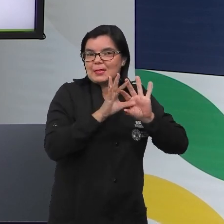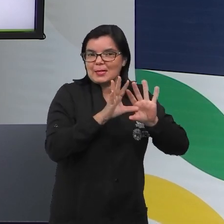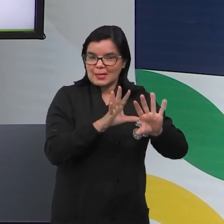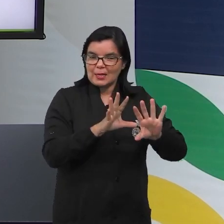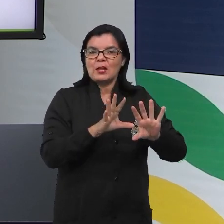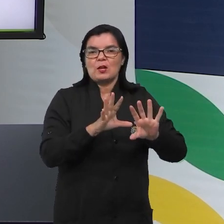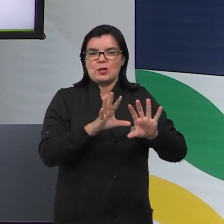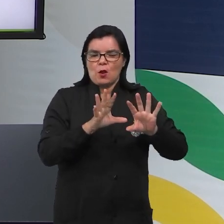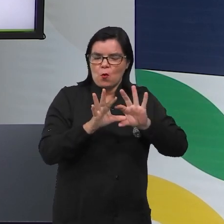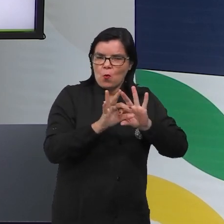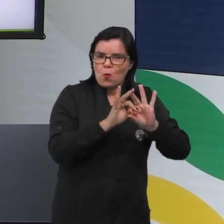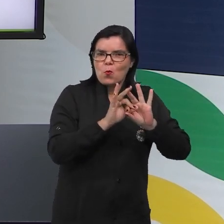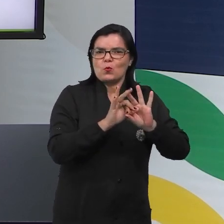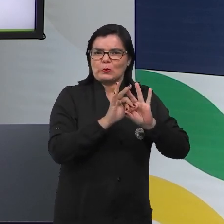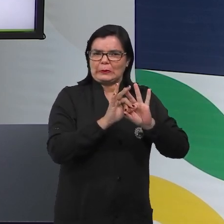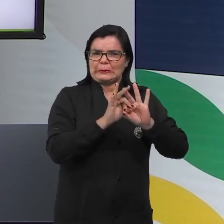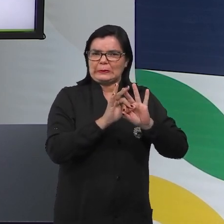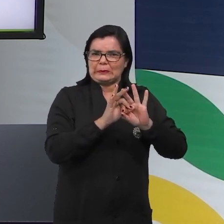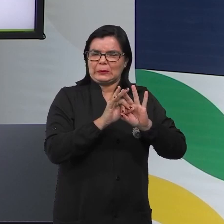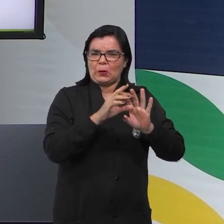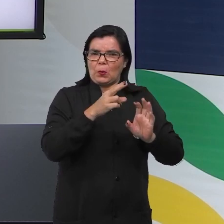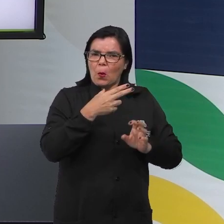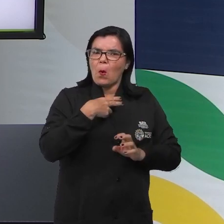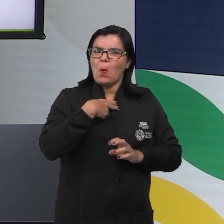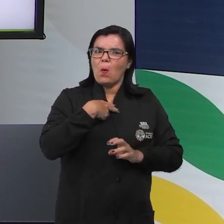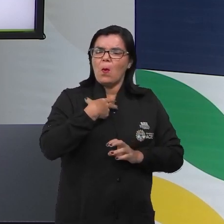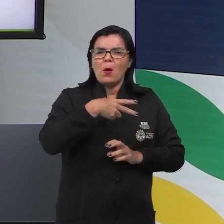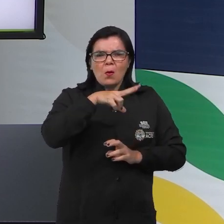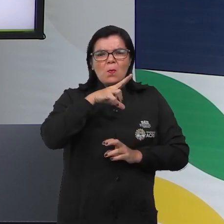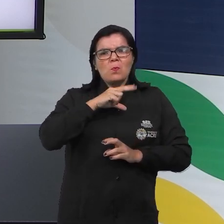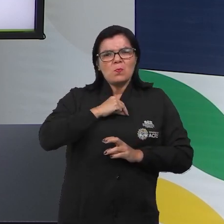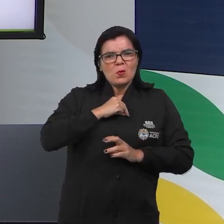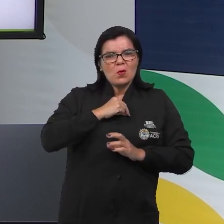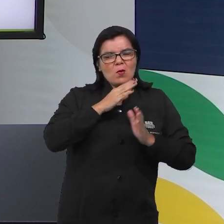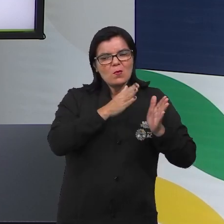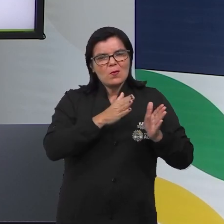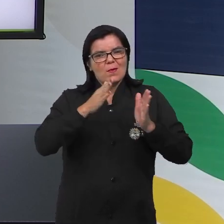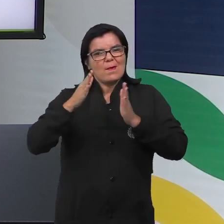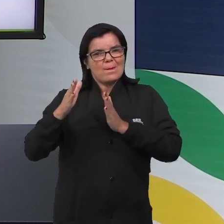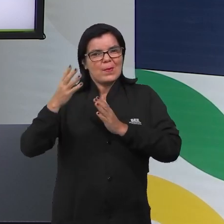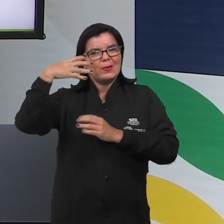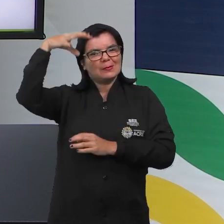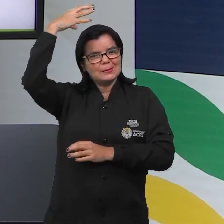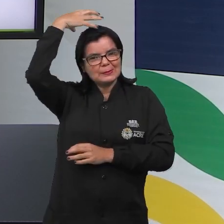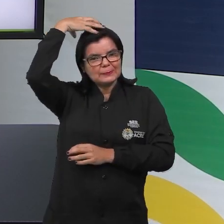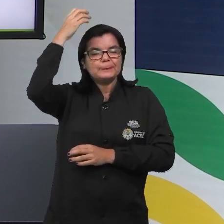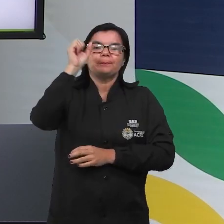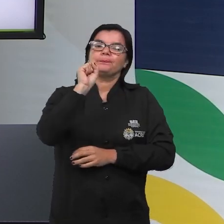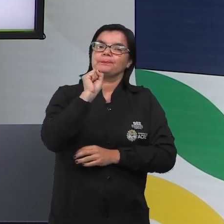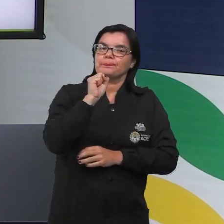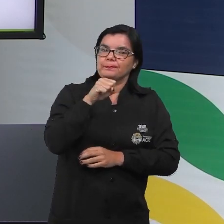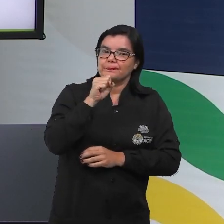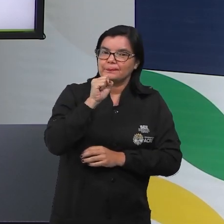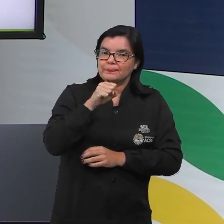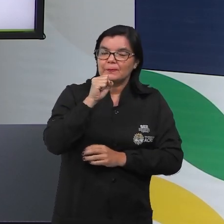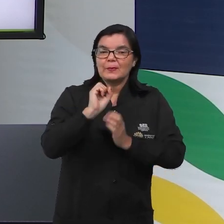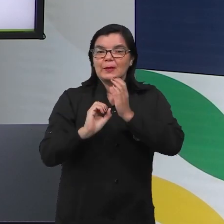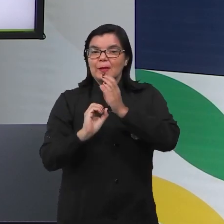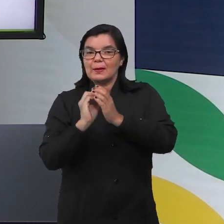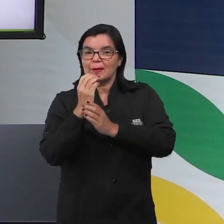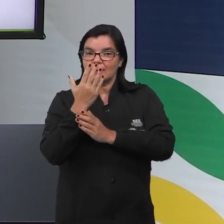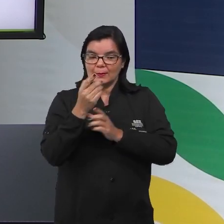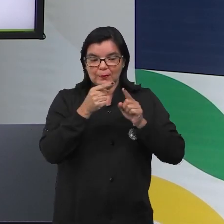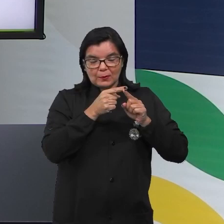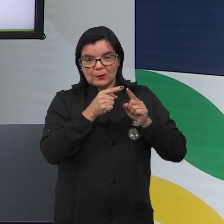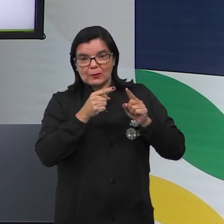ter uma ligação tão extrema com Portugal e passa a ser o império? Isso mesmo. Ocorrem